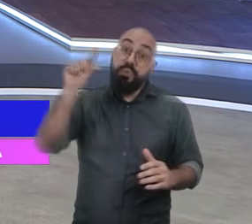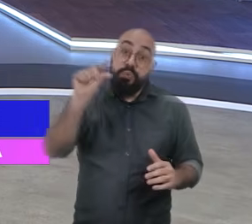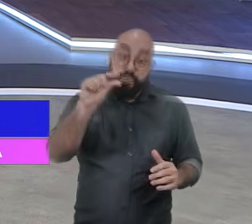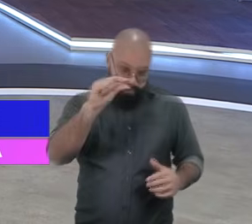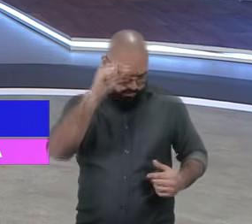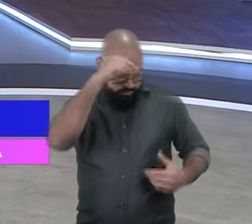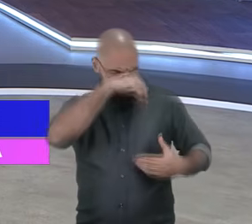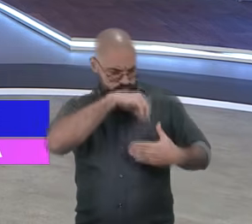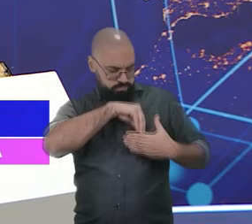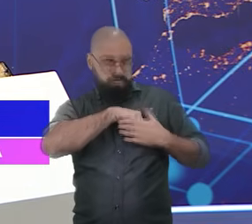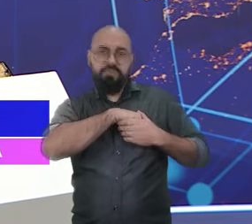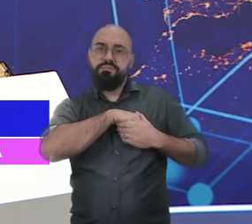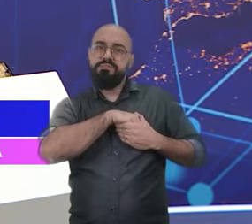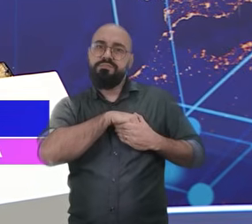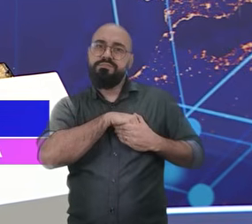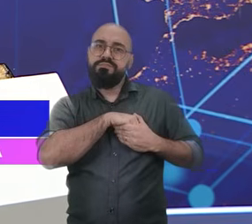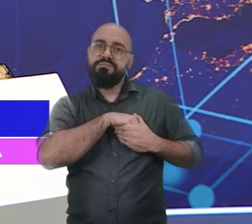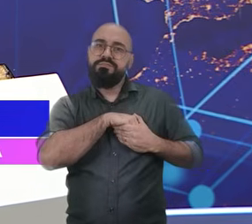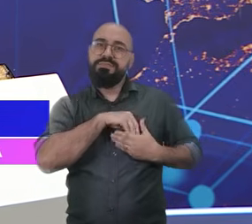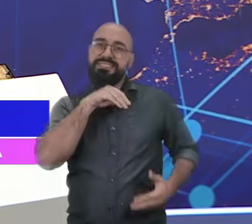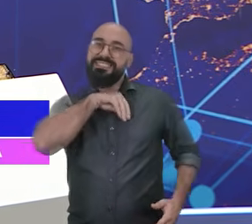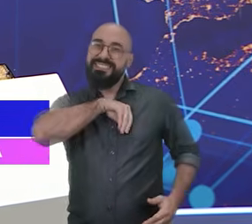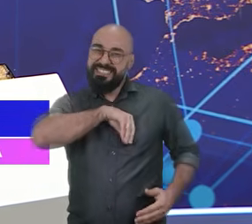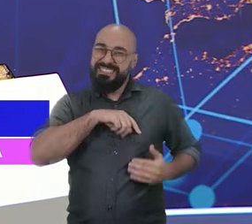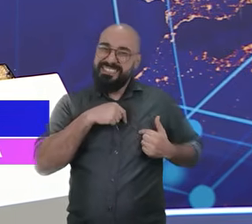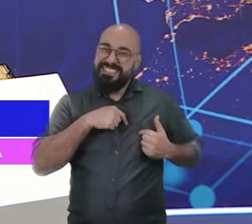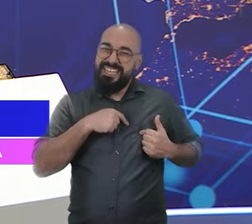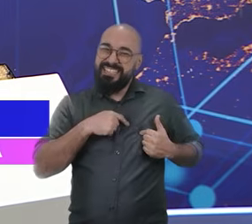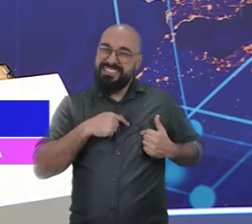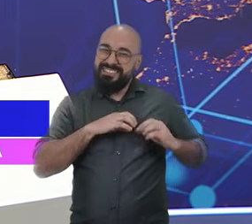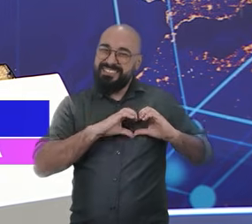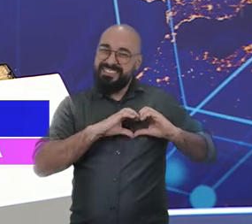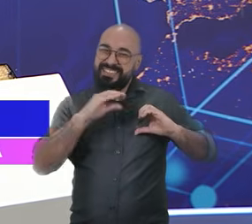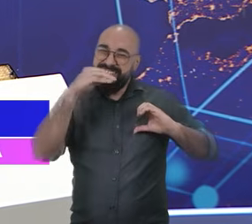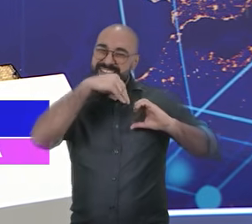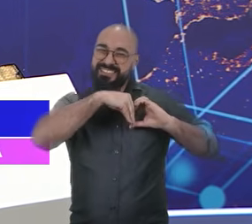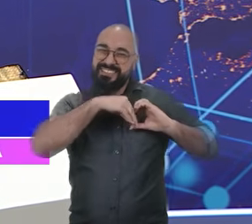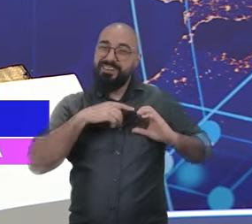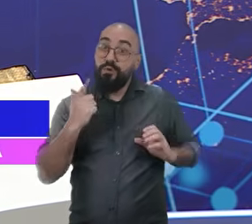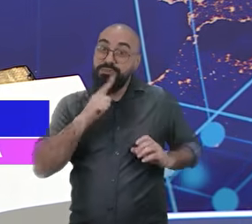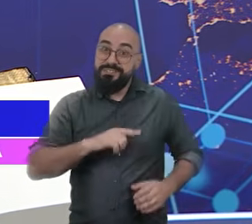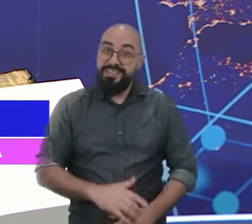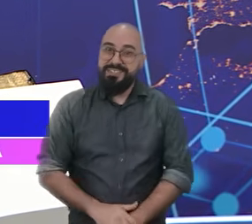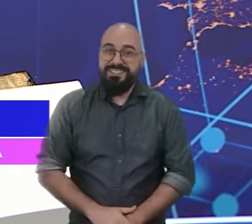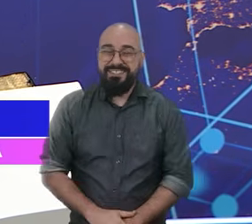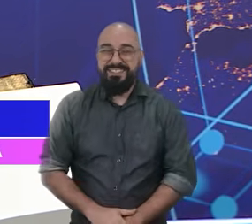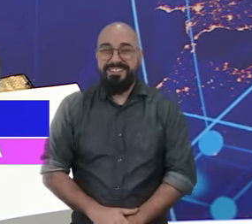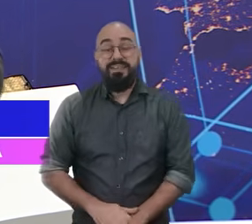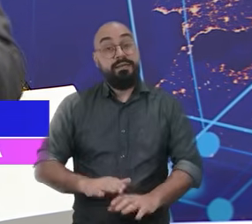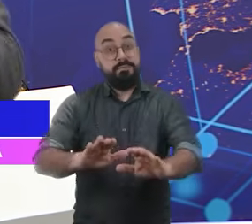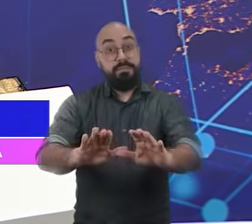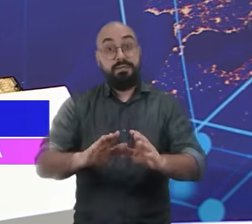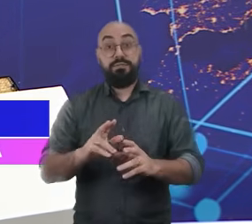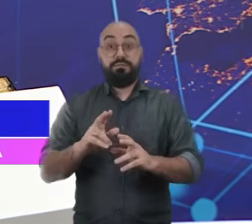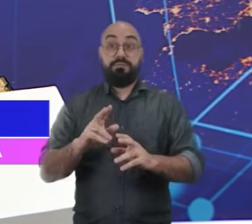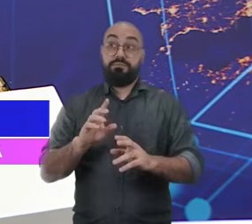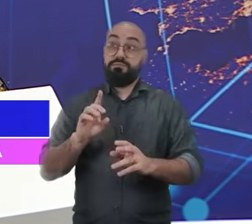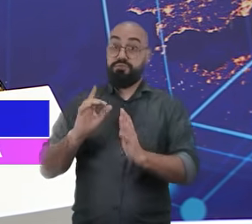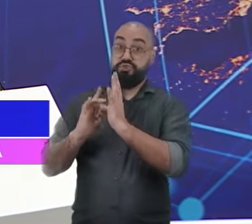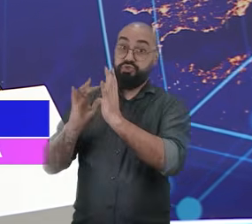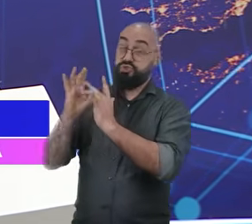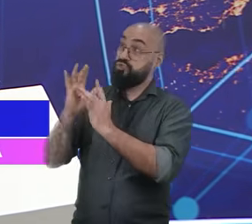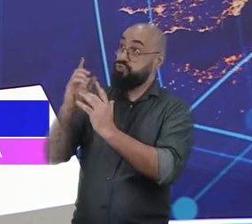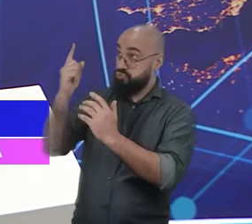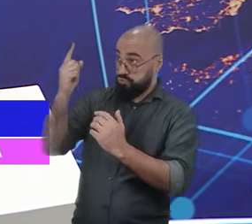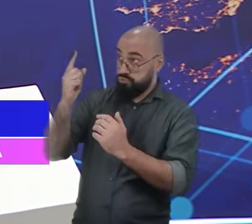coração. Mas lembre-se, para Jesus entrar no seu coração, é preciso que você abra as